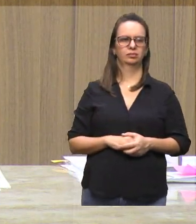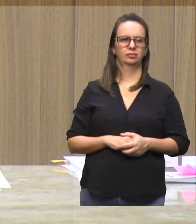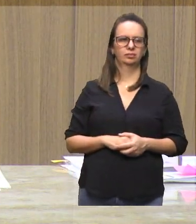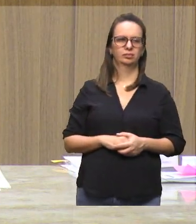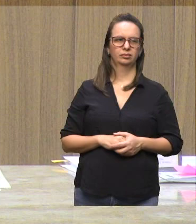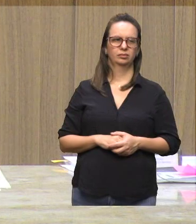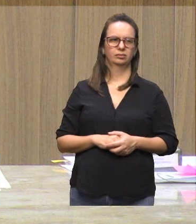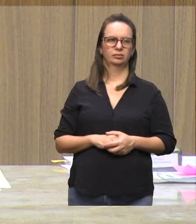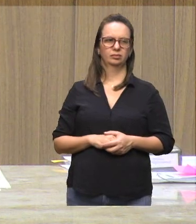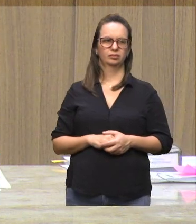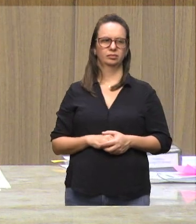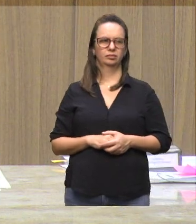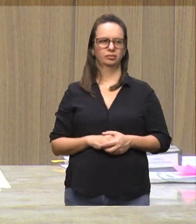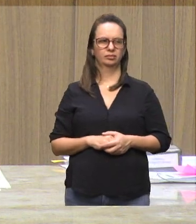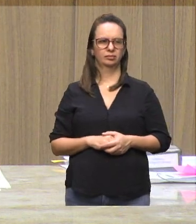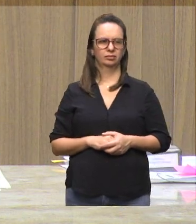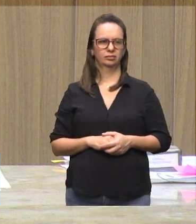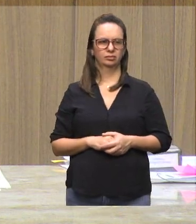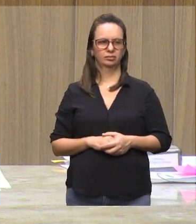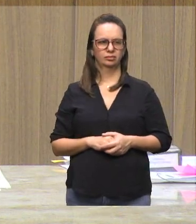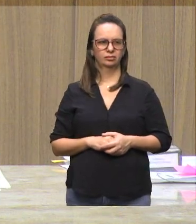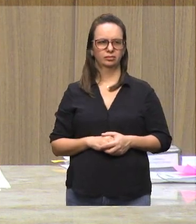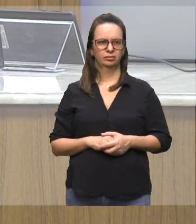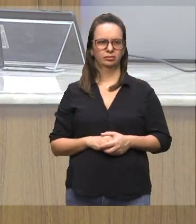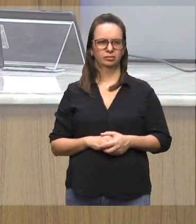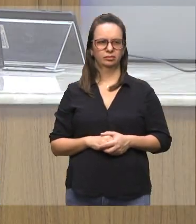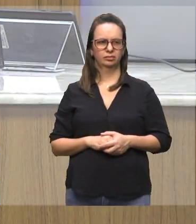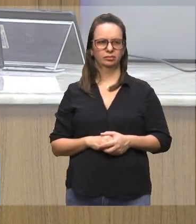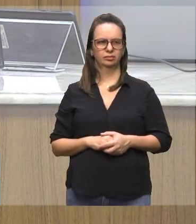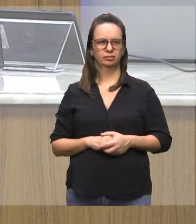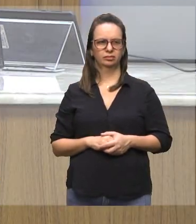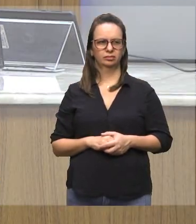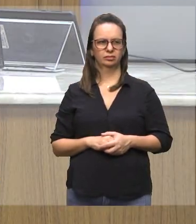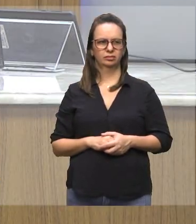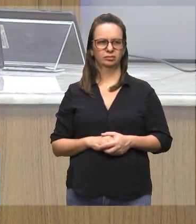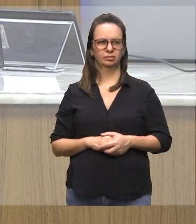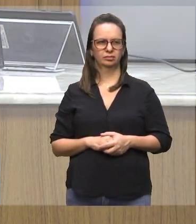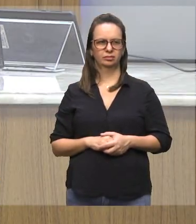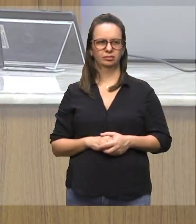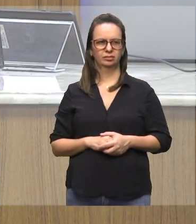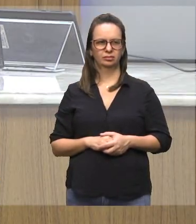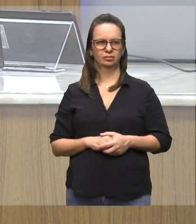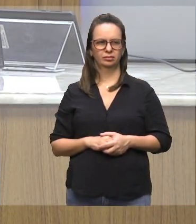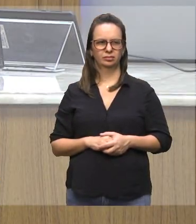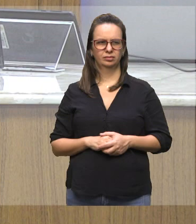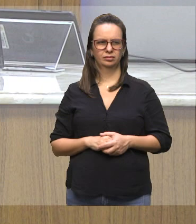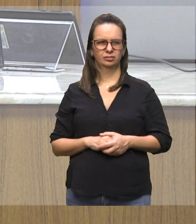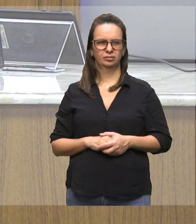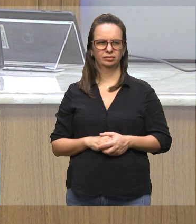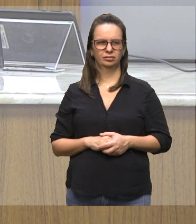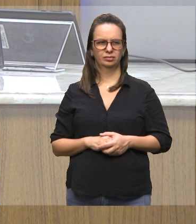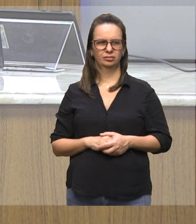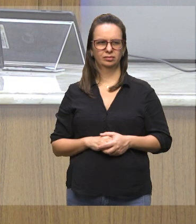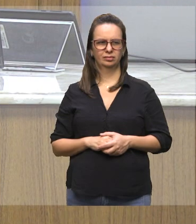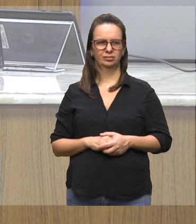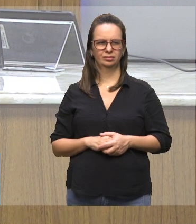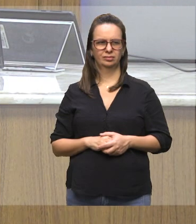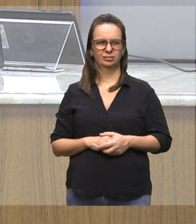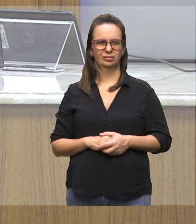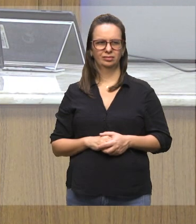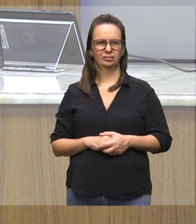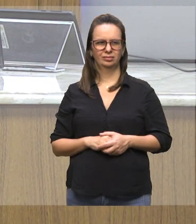Pela ordem, presidente. Pela ordem. Eu vou fazer pela ordem assim que você passar a declaração,